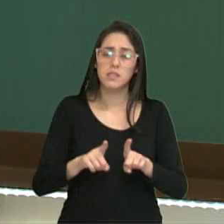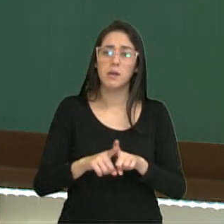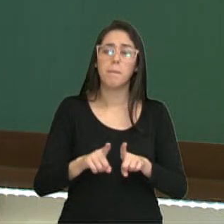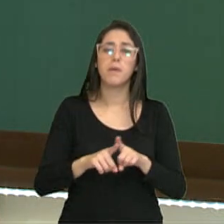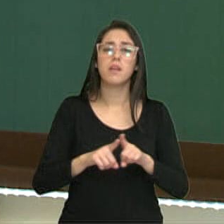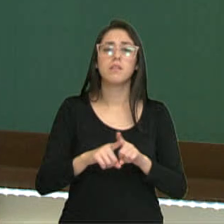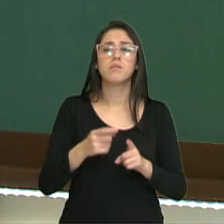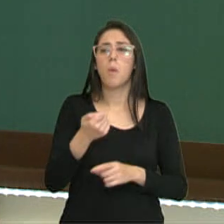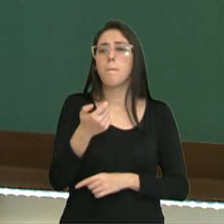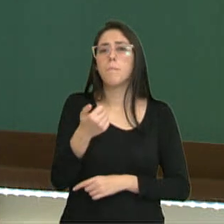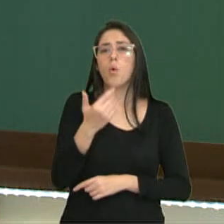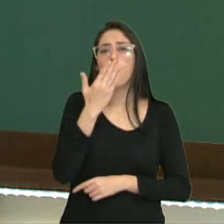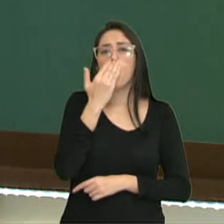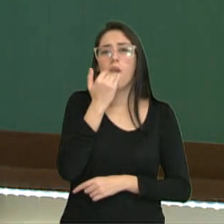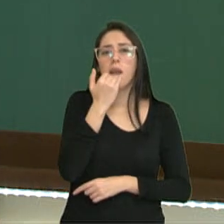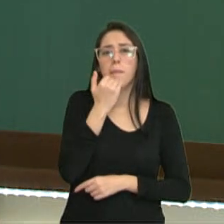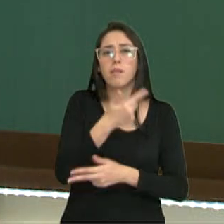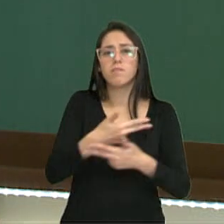recursos alimentares